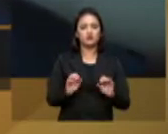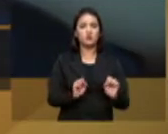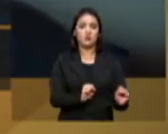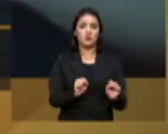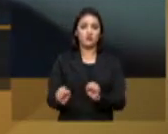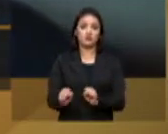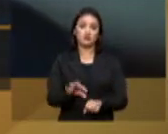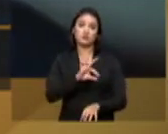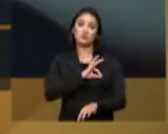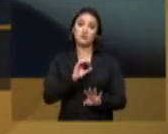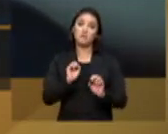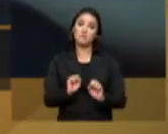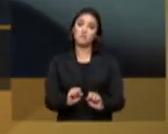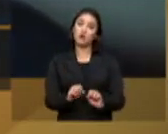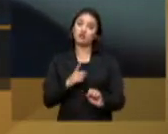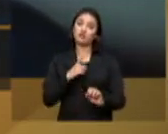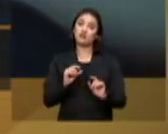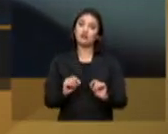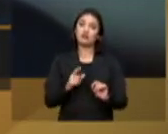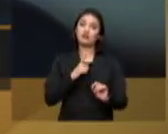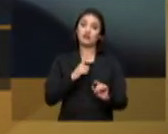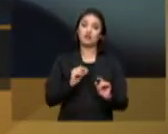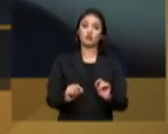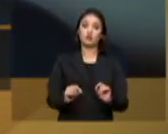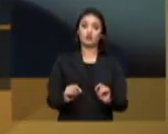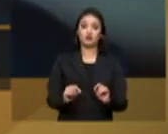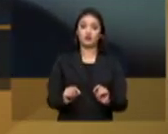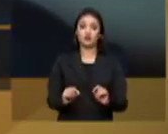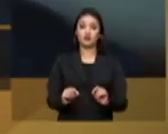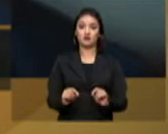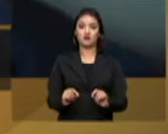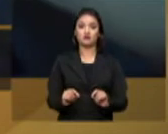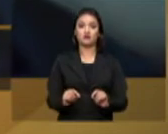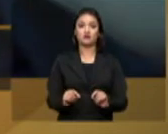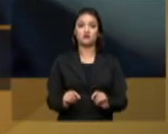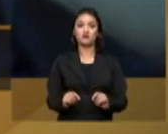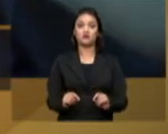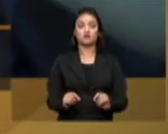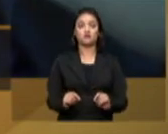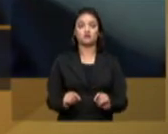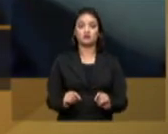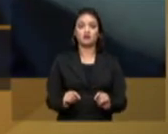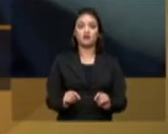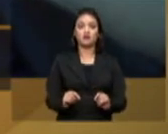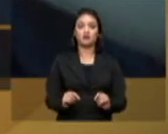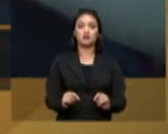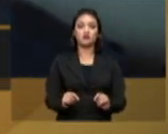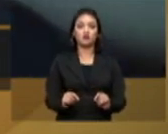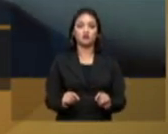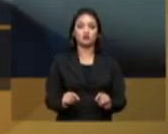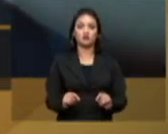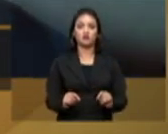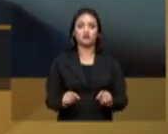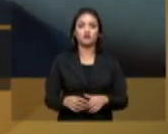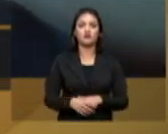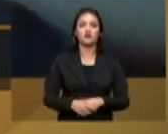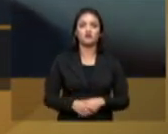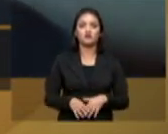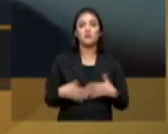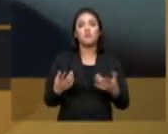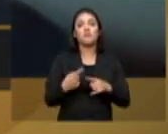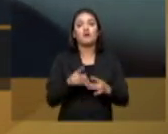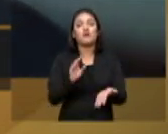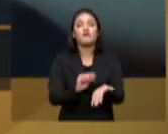de indeterminação por força da ausência de exauriente